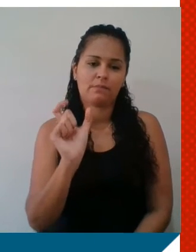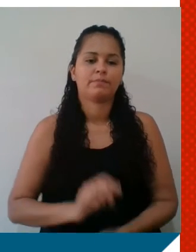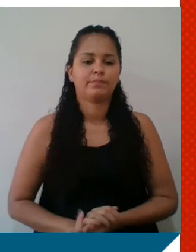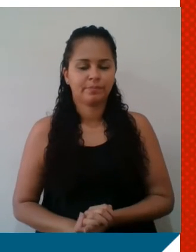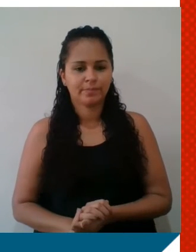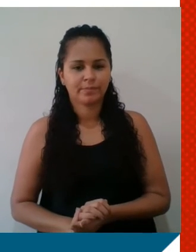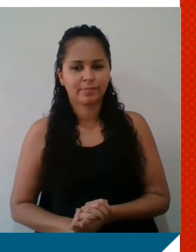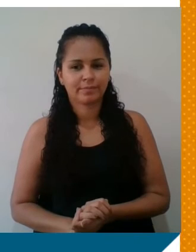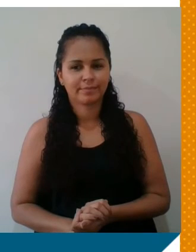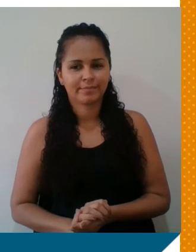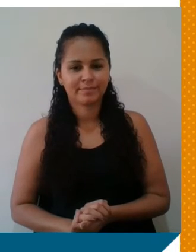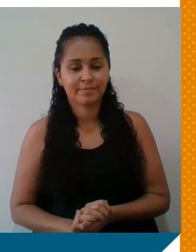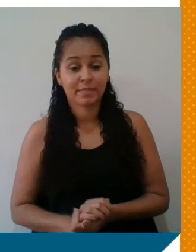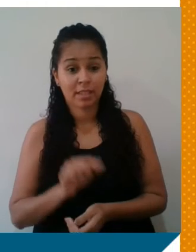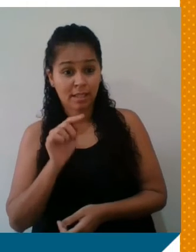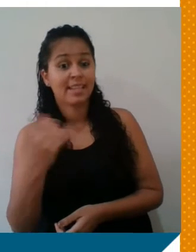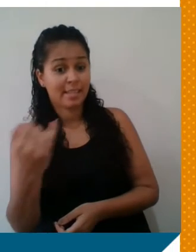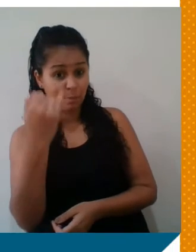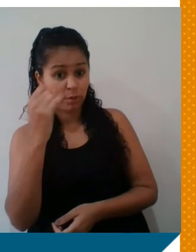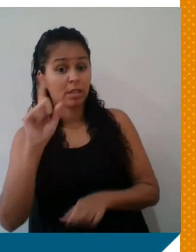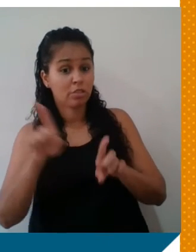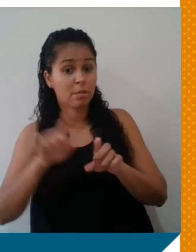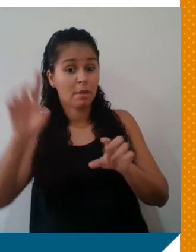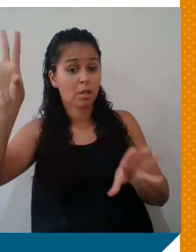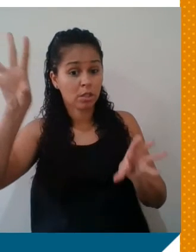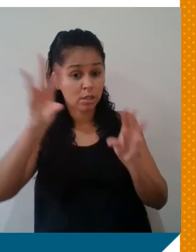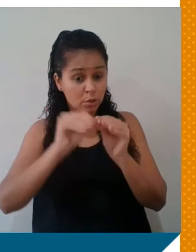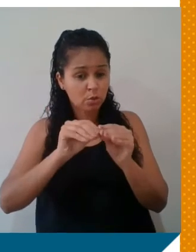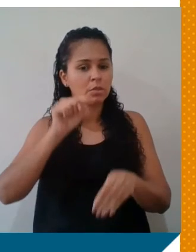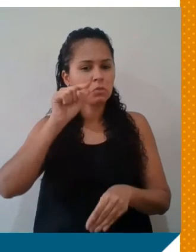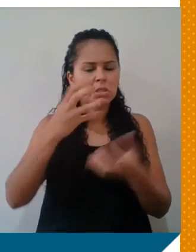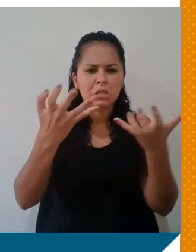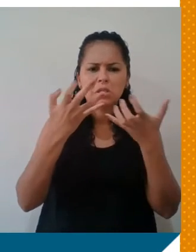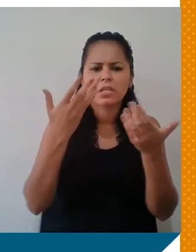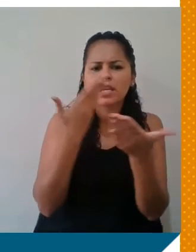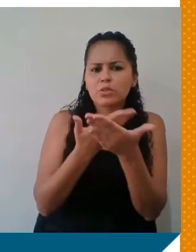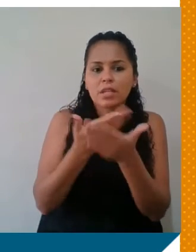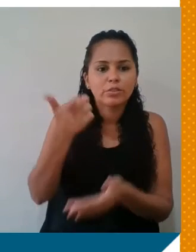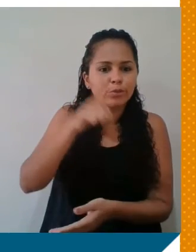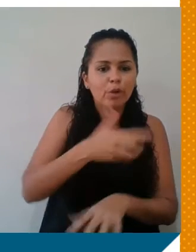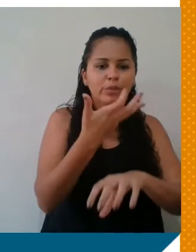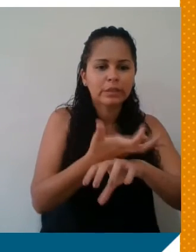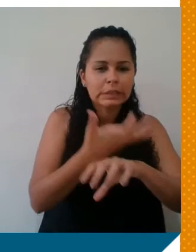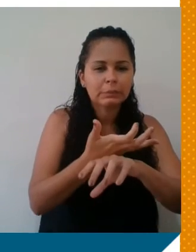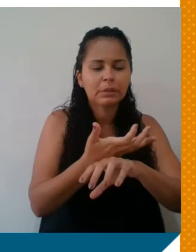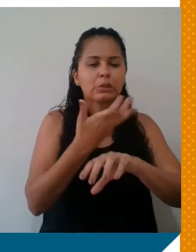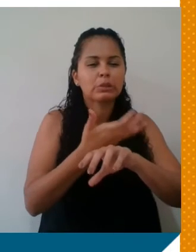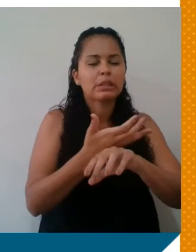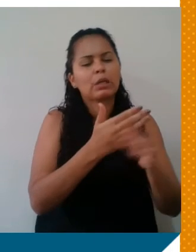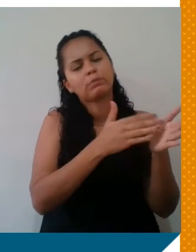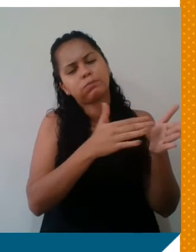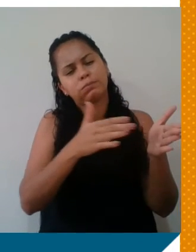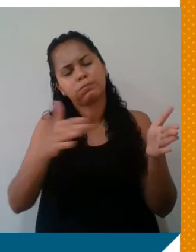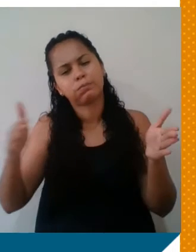importantes. Certinho? Isso aí. É muito importante esse resumo também, né? Para quando você quiser estudar novamente essa matéria, você não tem que estudar tudo